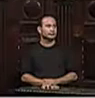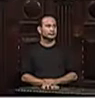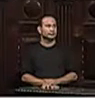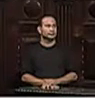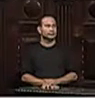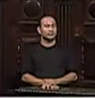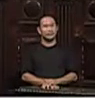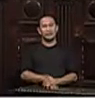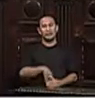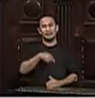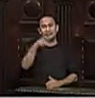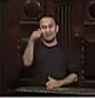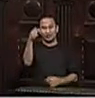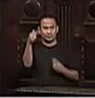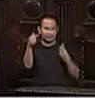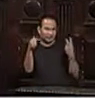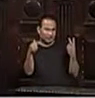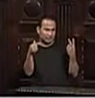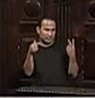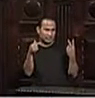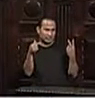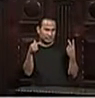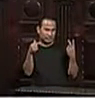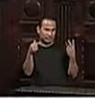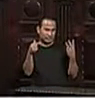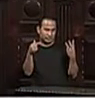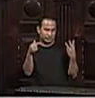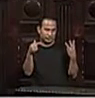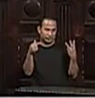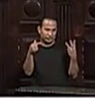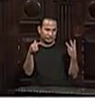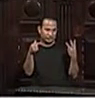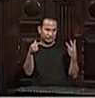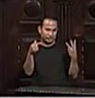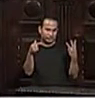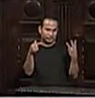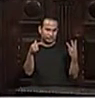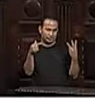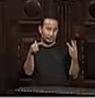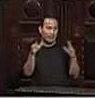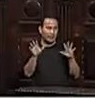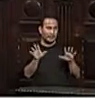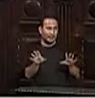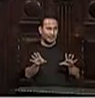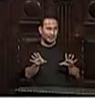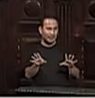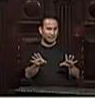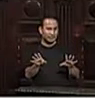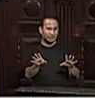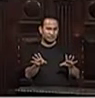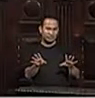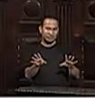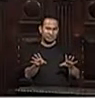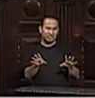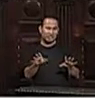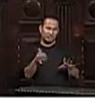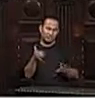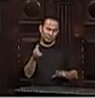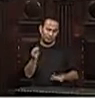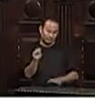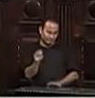memória, 7-3, o plebiscito. Mas jamais